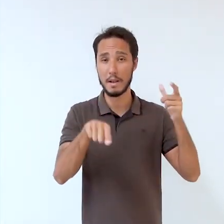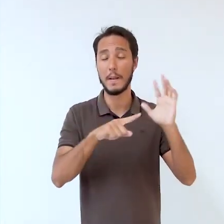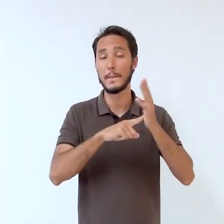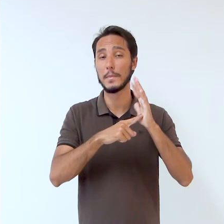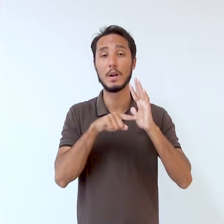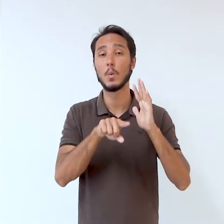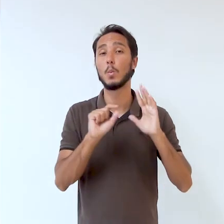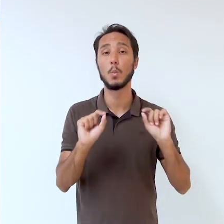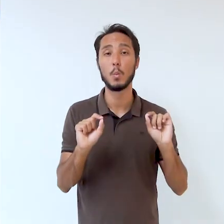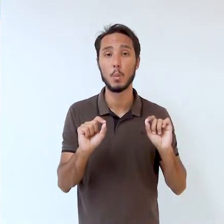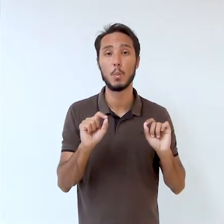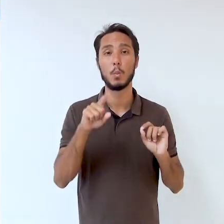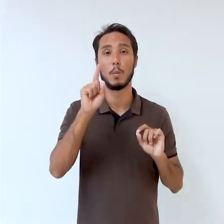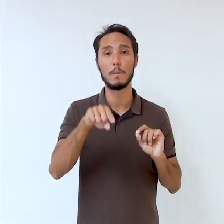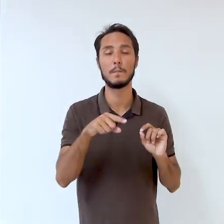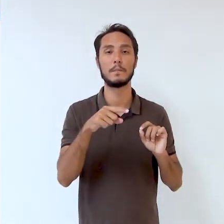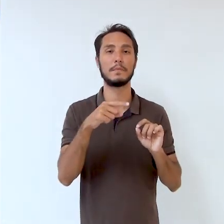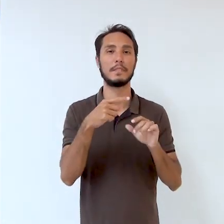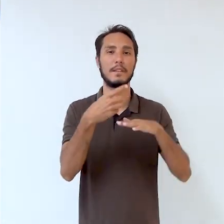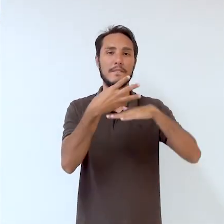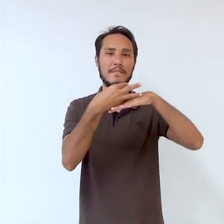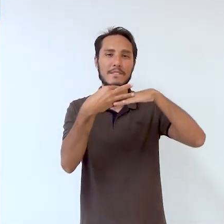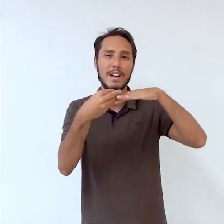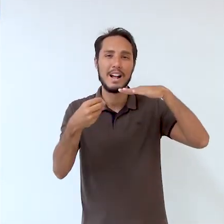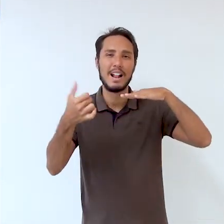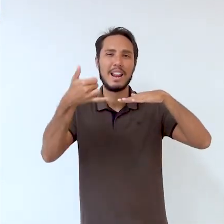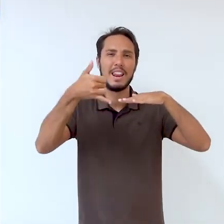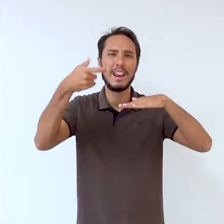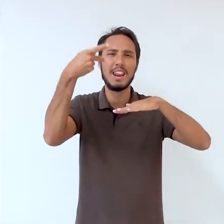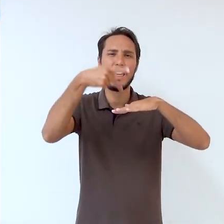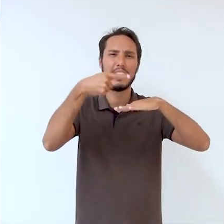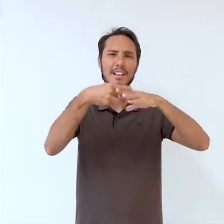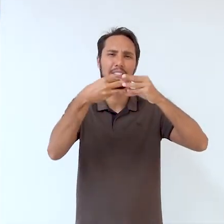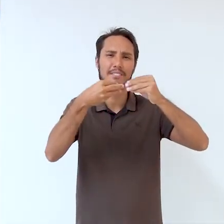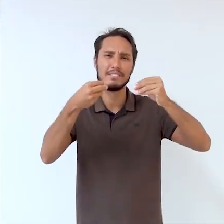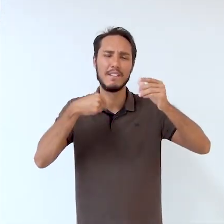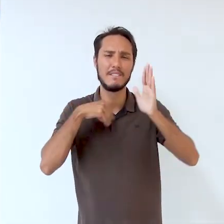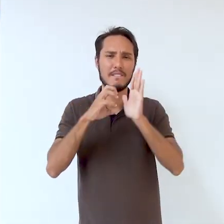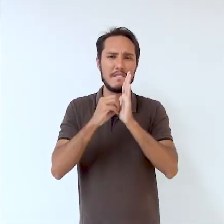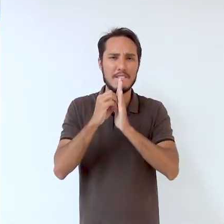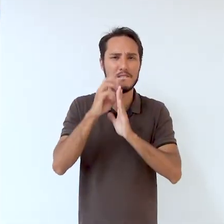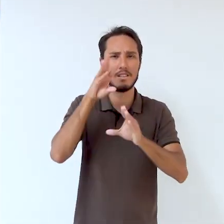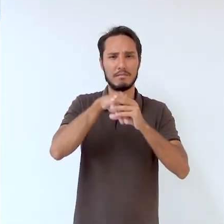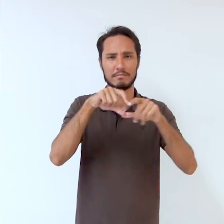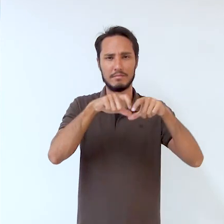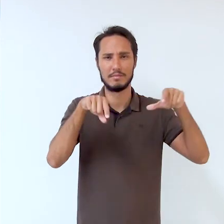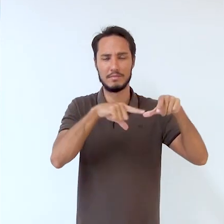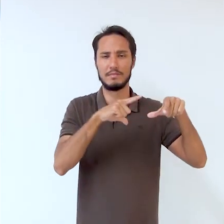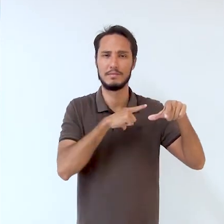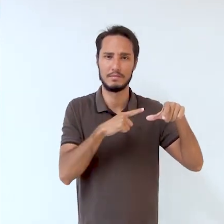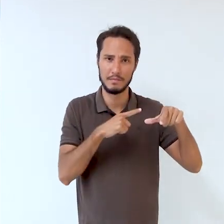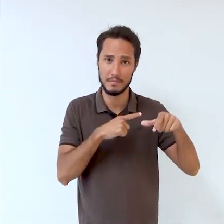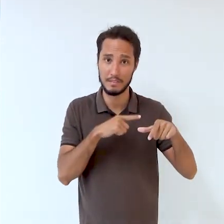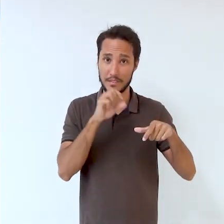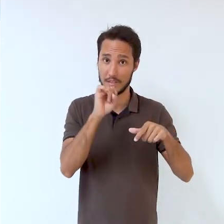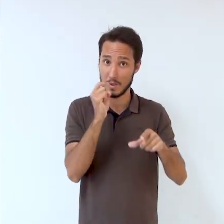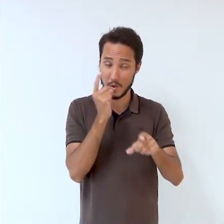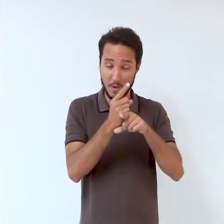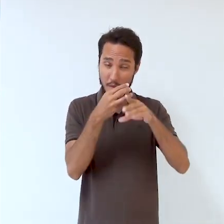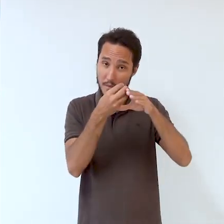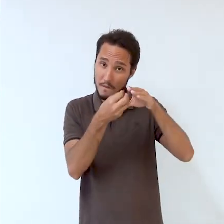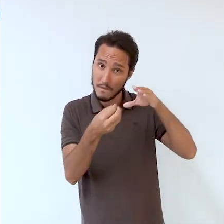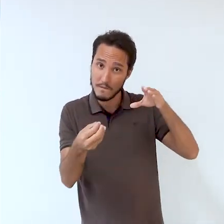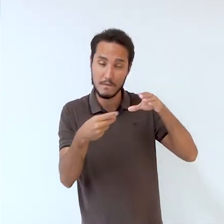problema comum com a bateria são o vazamento do líquido corrosivo que existe dentro dela.